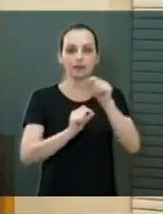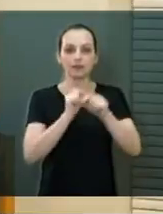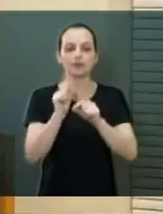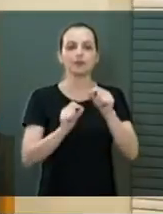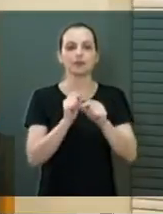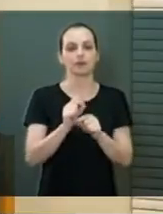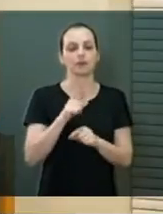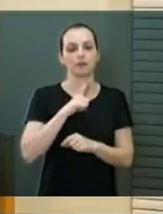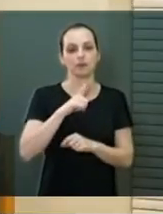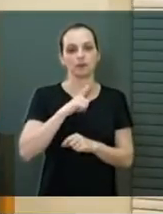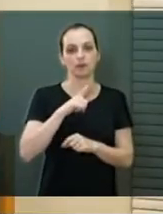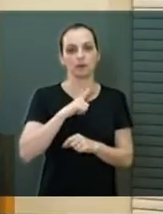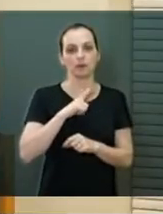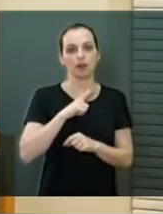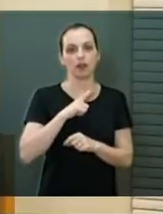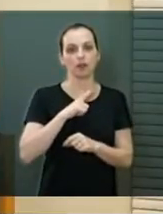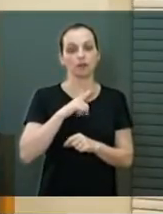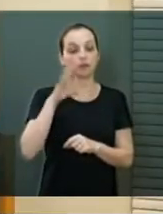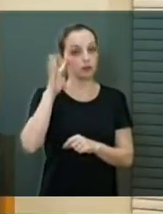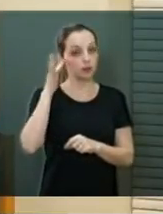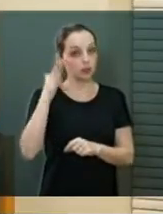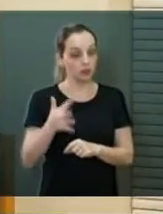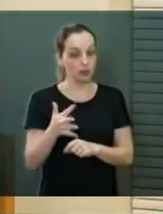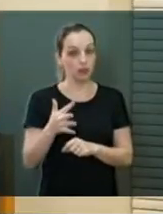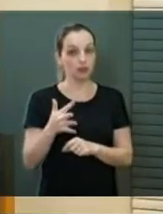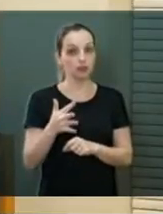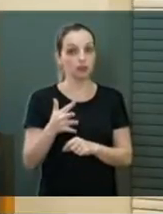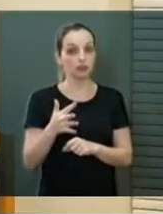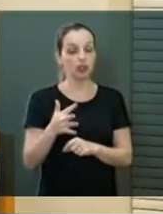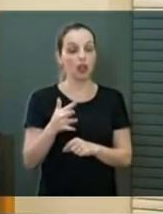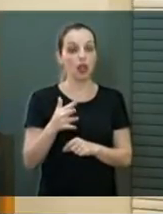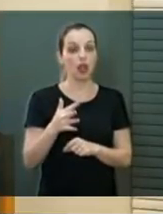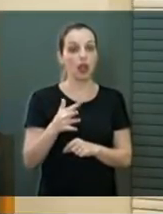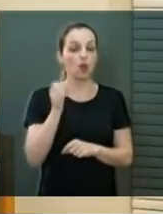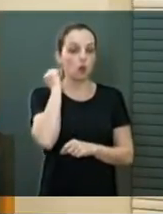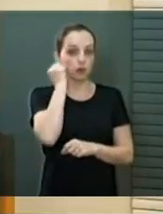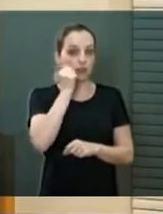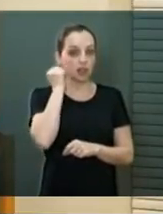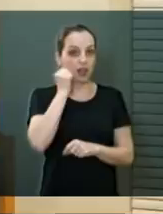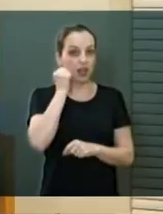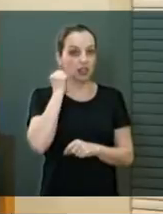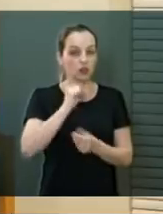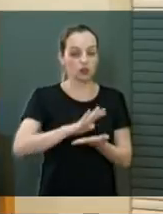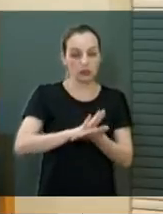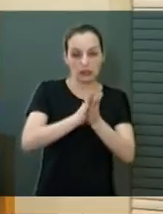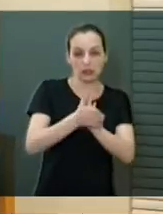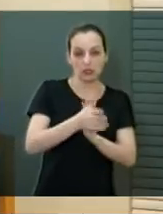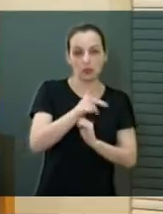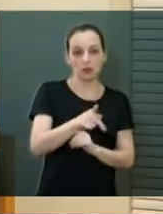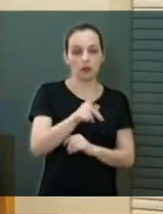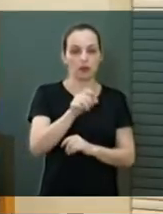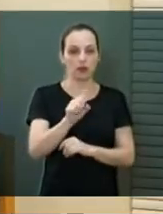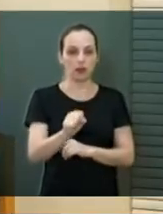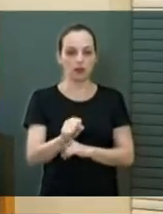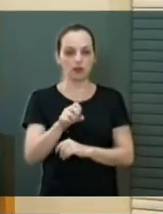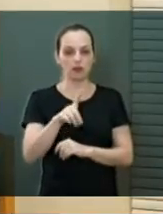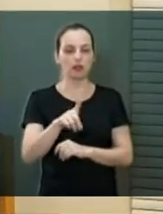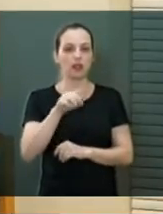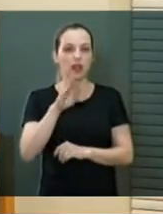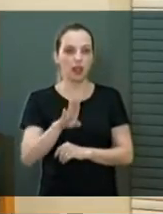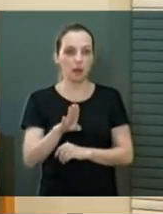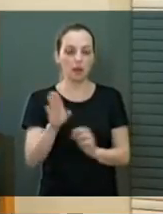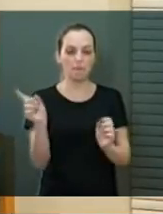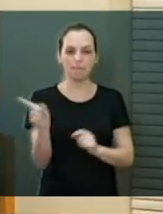apequenam. Com a decisão, o senador Aécio Neves, que tanto já constrangeu o PSDB, dá mais uma vez sua contribuição na tentativa de acabar